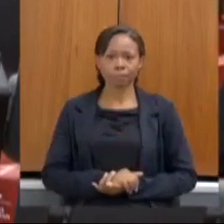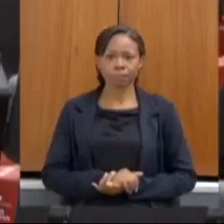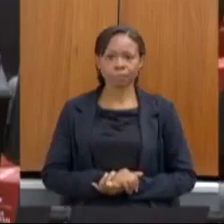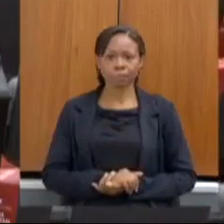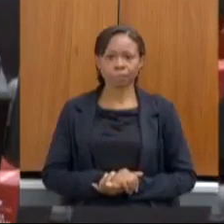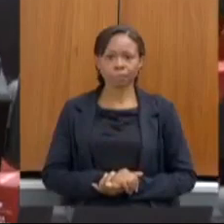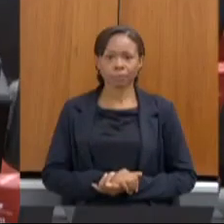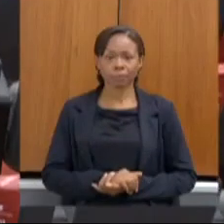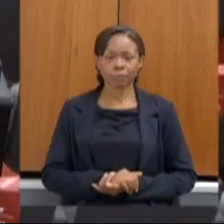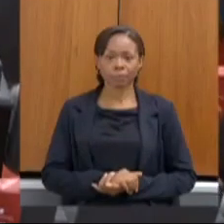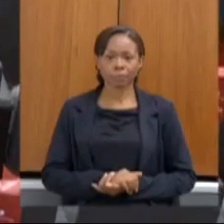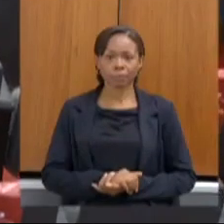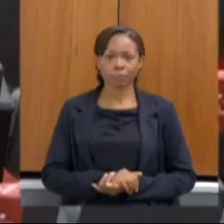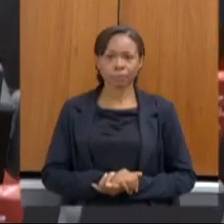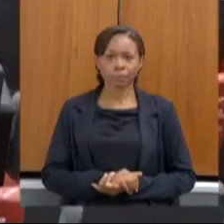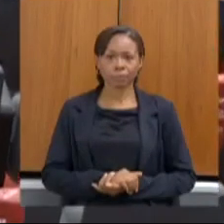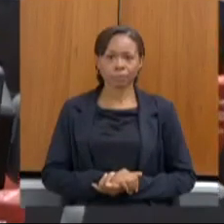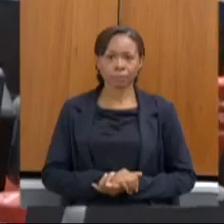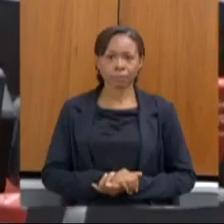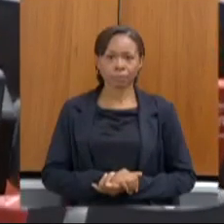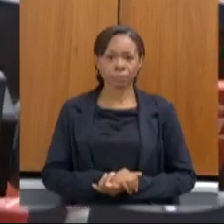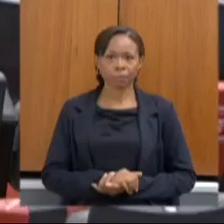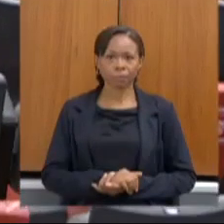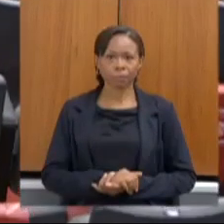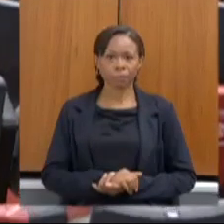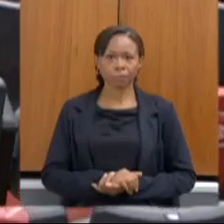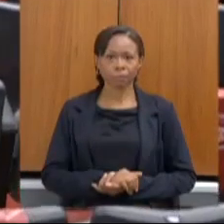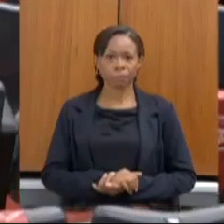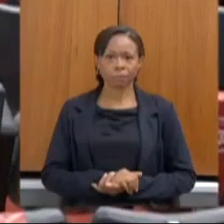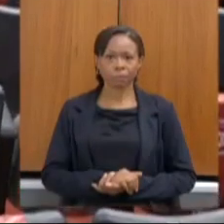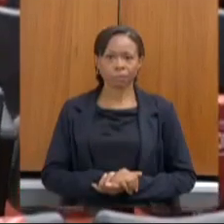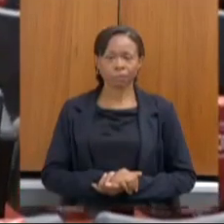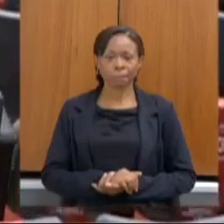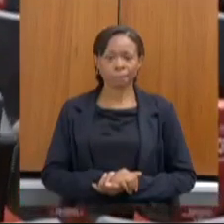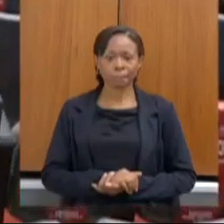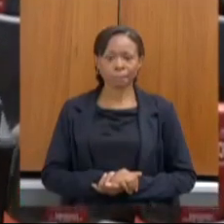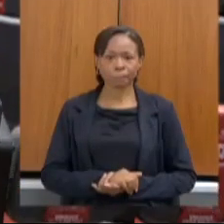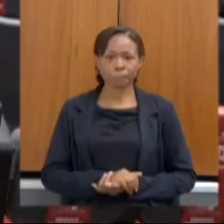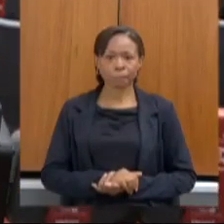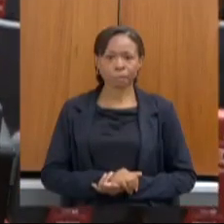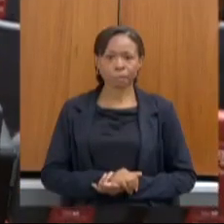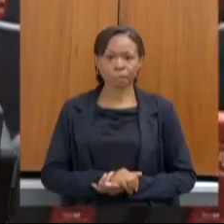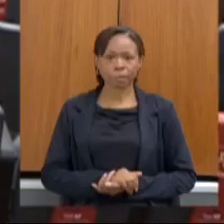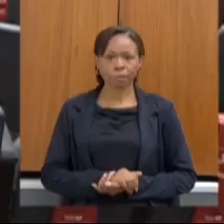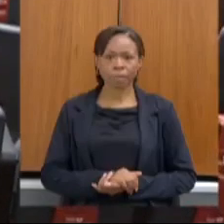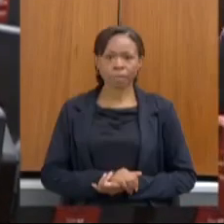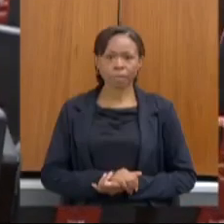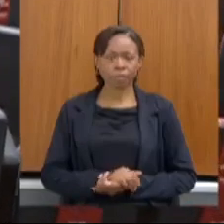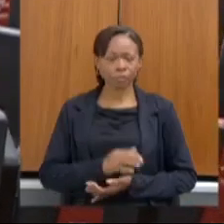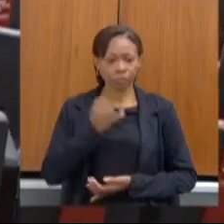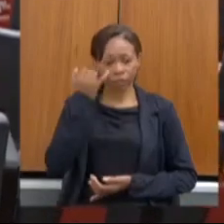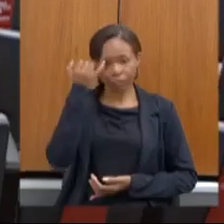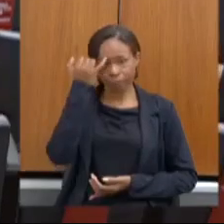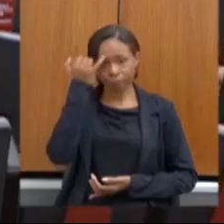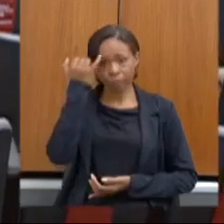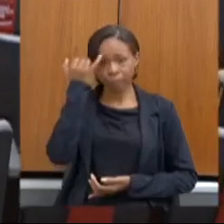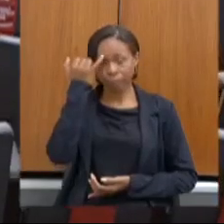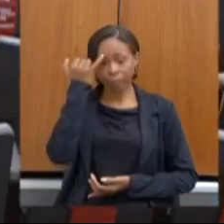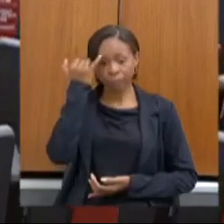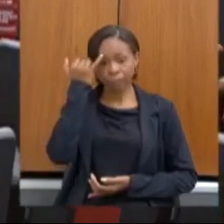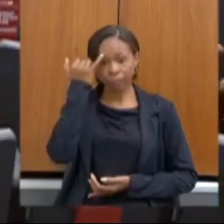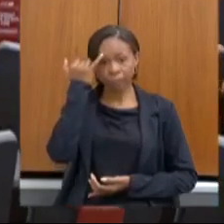deputados João Magalhães Antônio Carlos Arantes e Beatriz Cerqueira